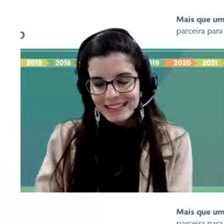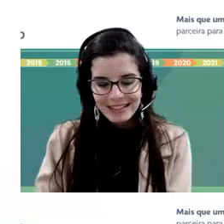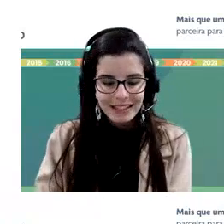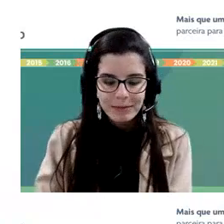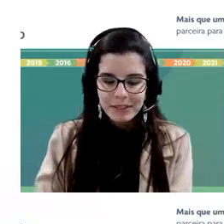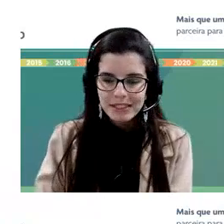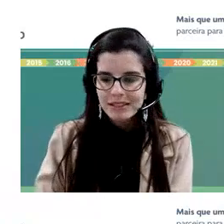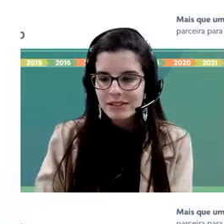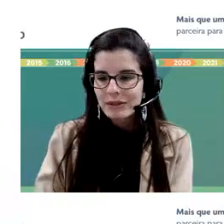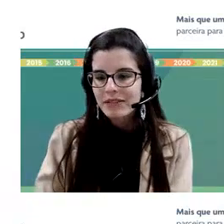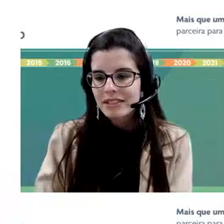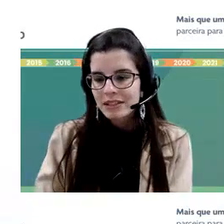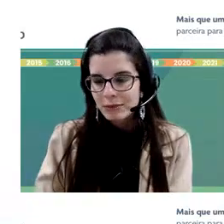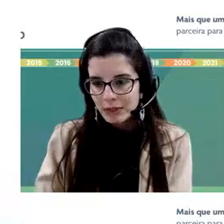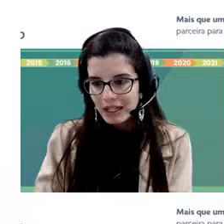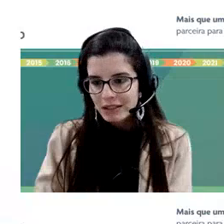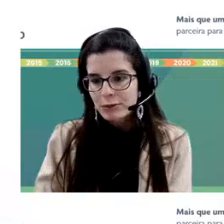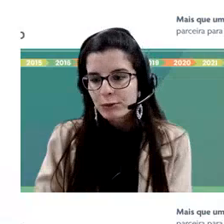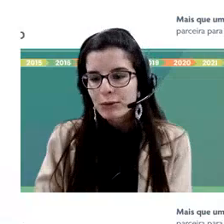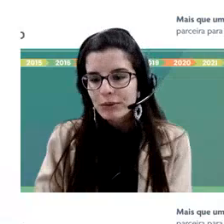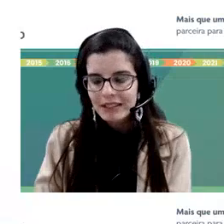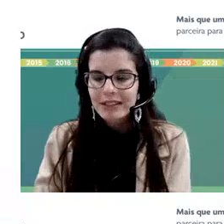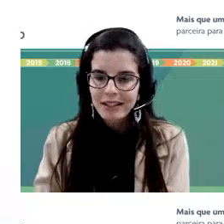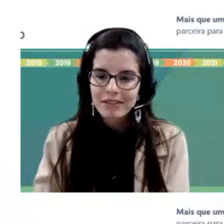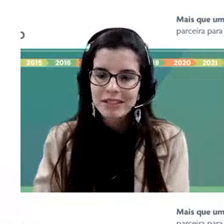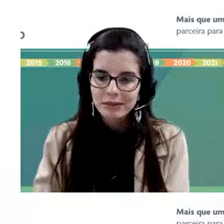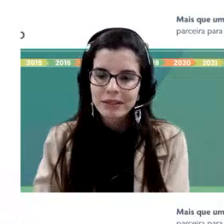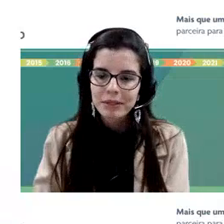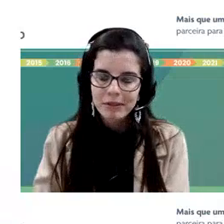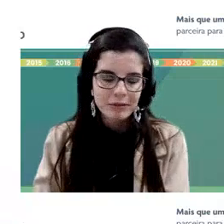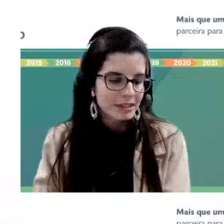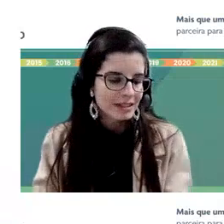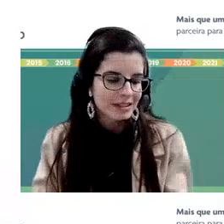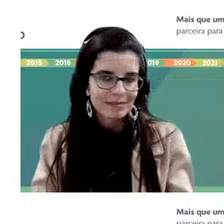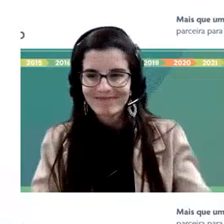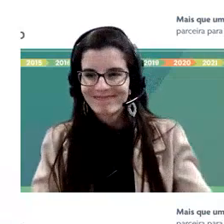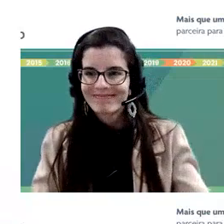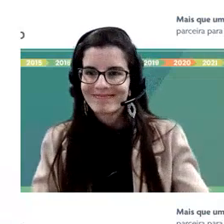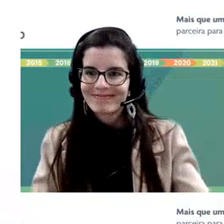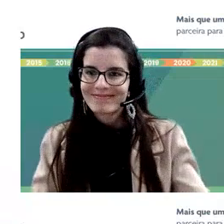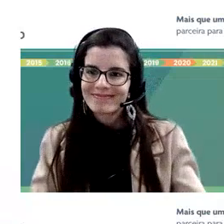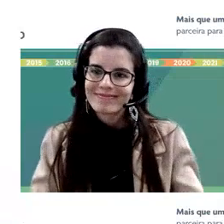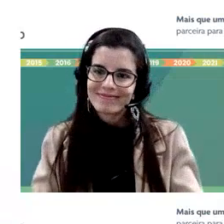Obrigada, gente. E a apresentação ela vai ser divulgada junto com o link da gravação também para vocês.